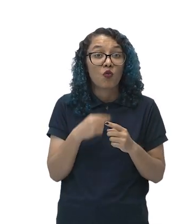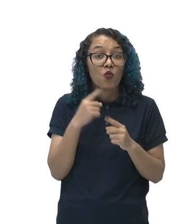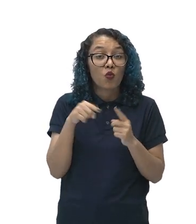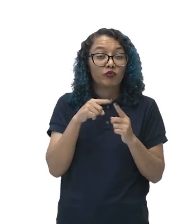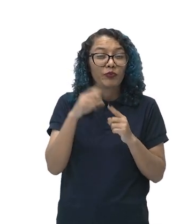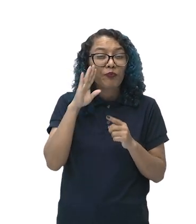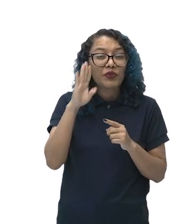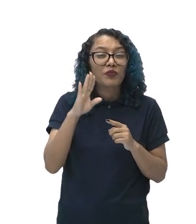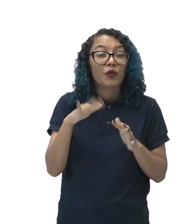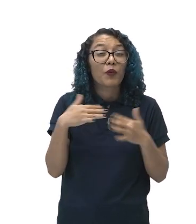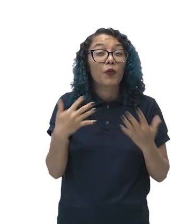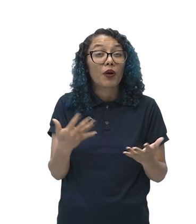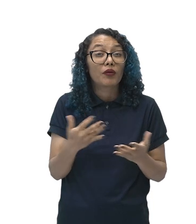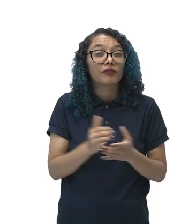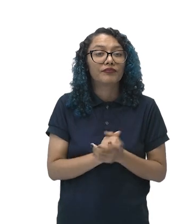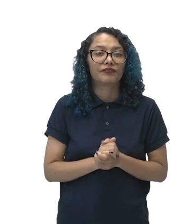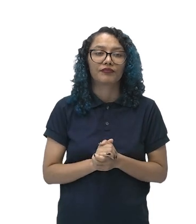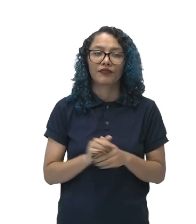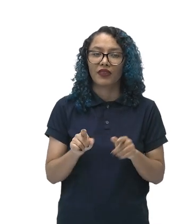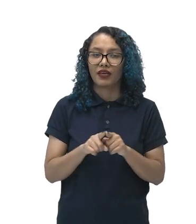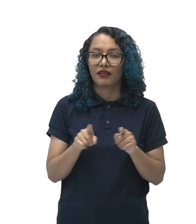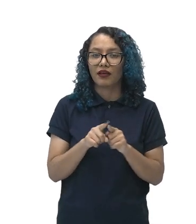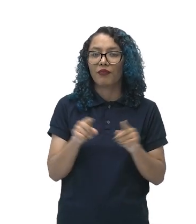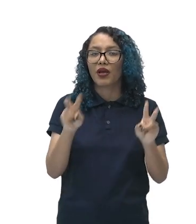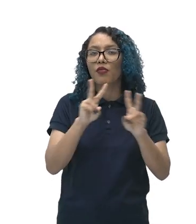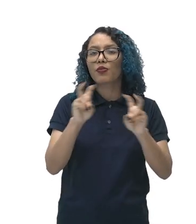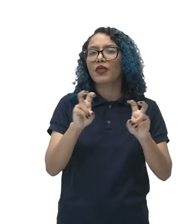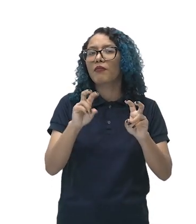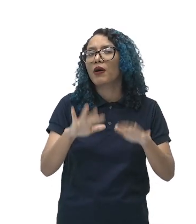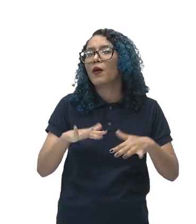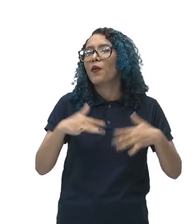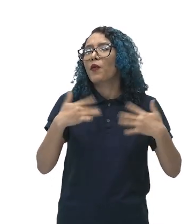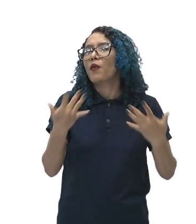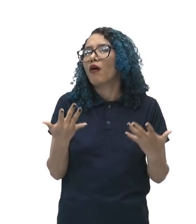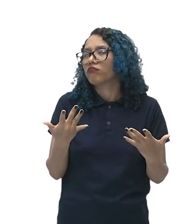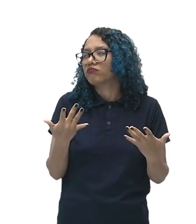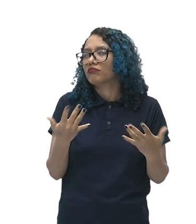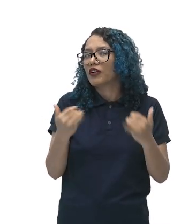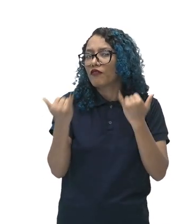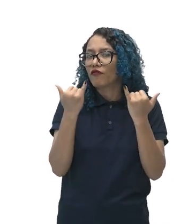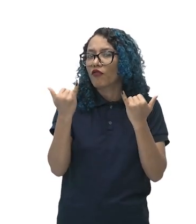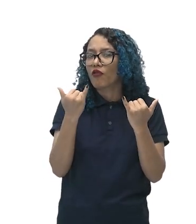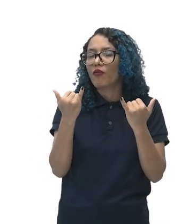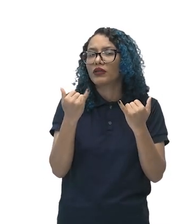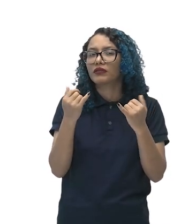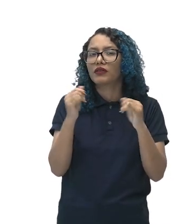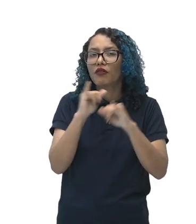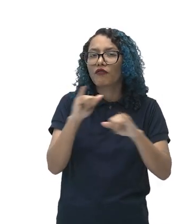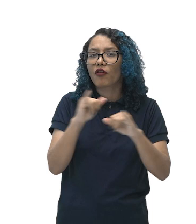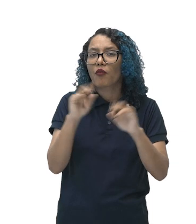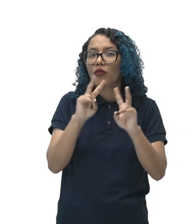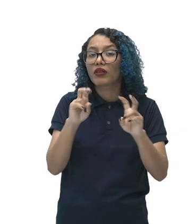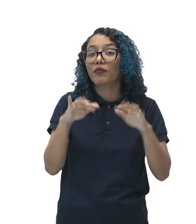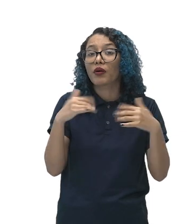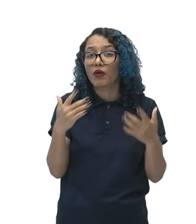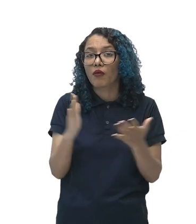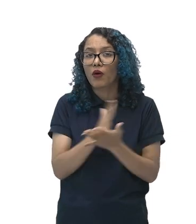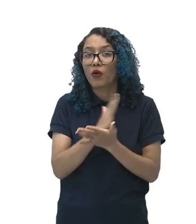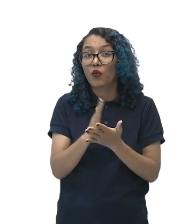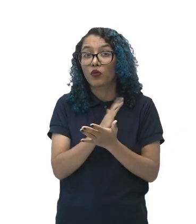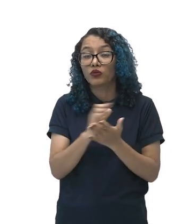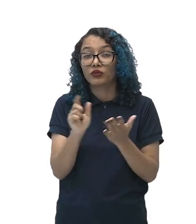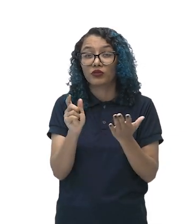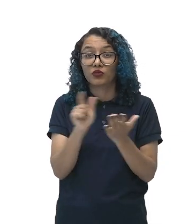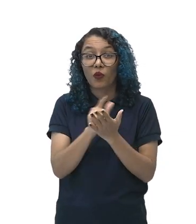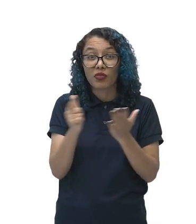maior deles? E sobre o que eles informam? Veículos de comunicação, alguns